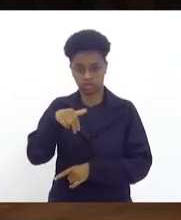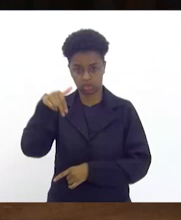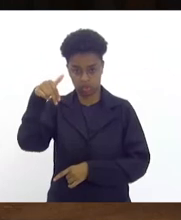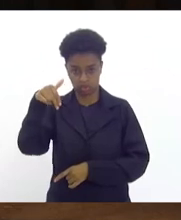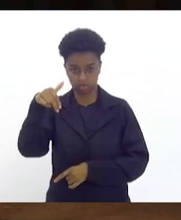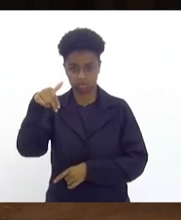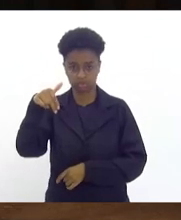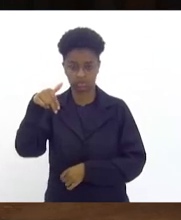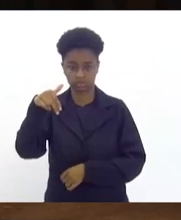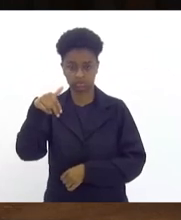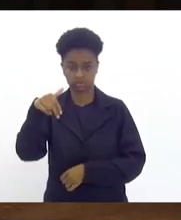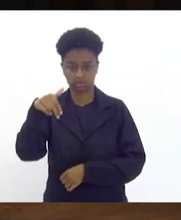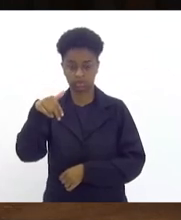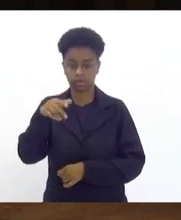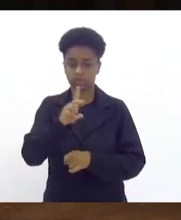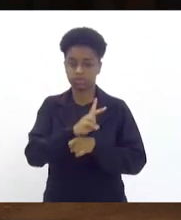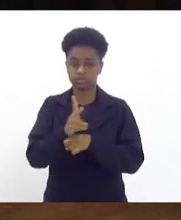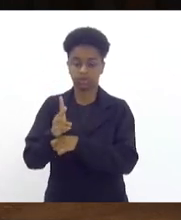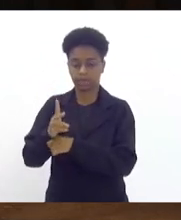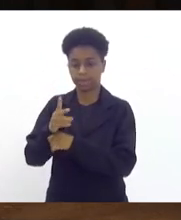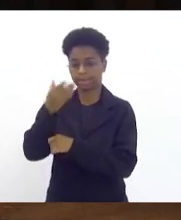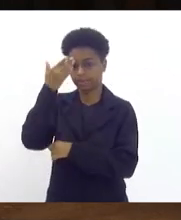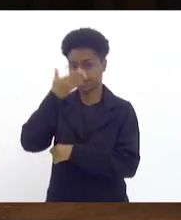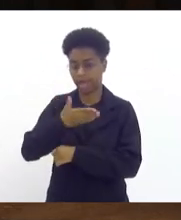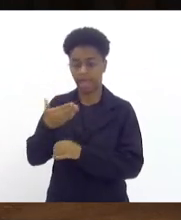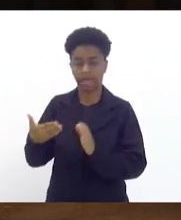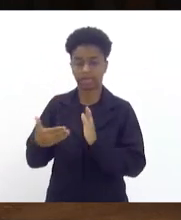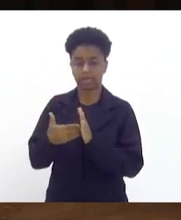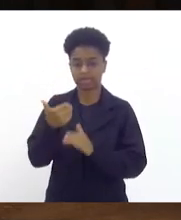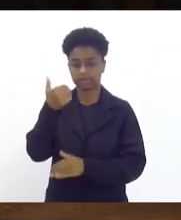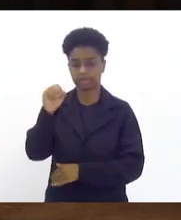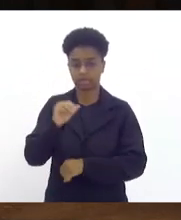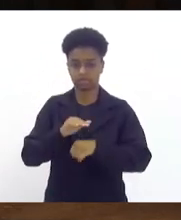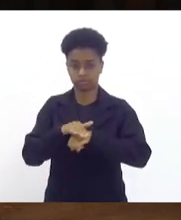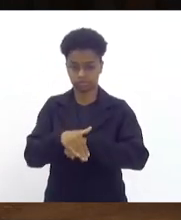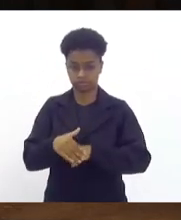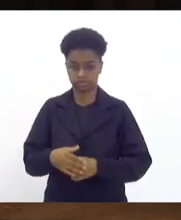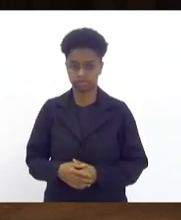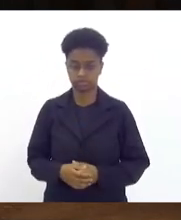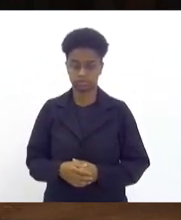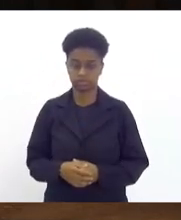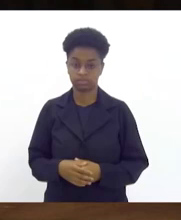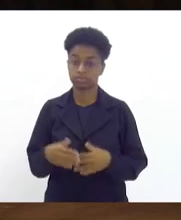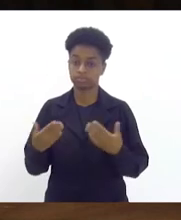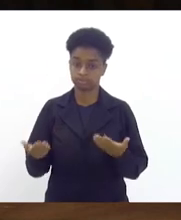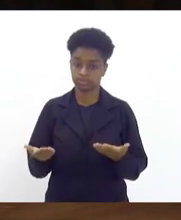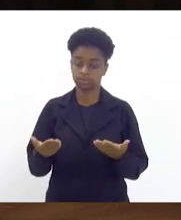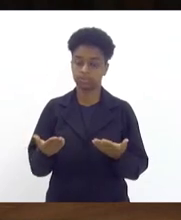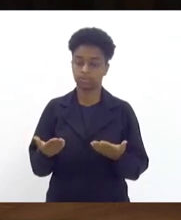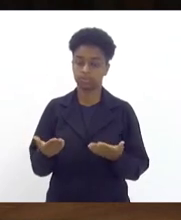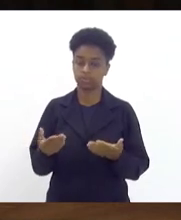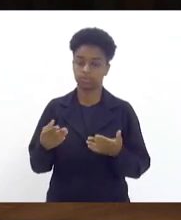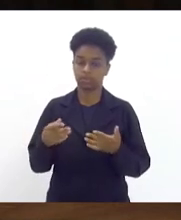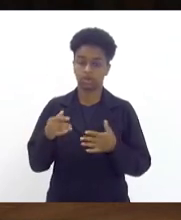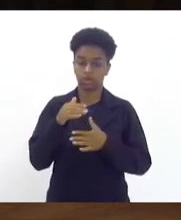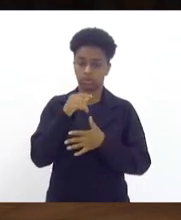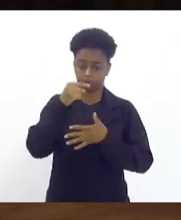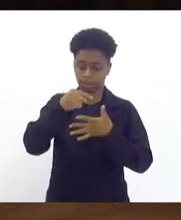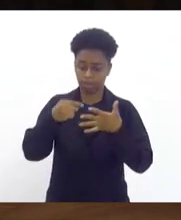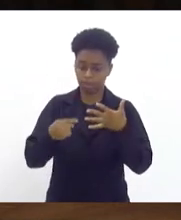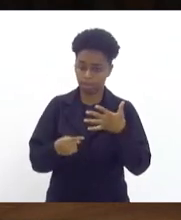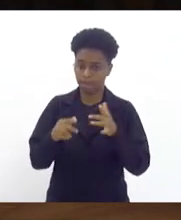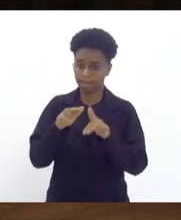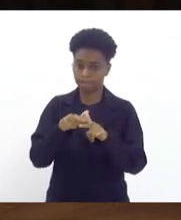o segurança presente está ainda até às 22 horas tudo isso né Graças